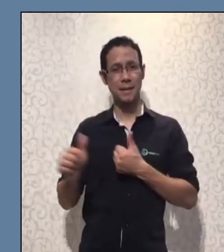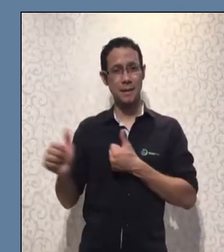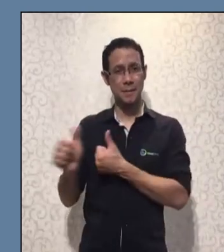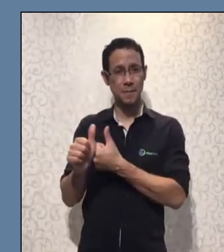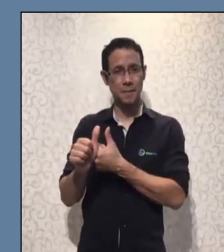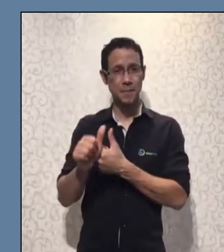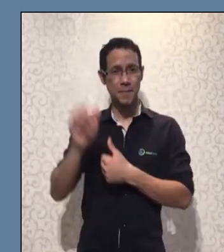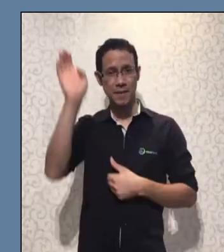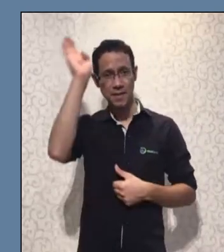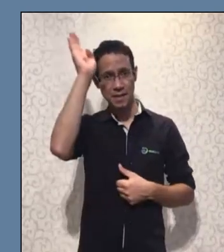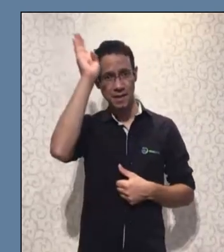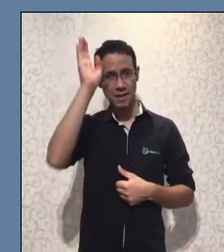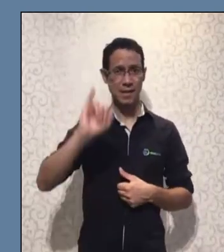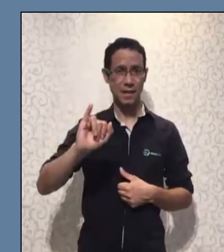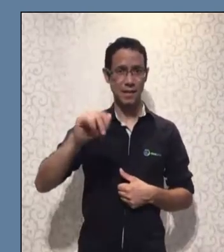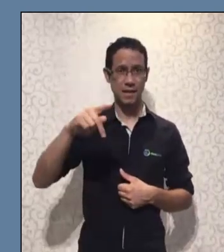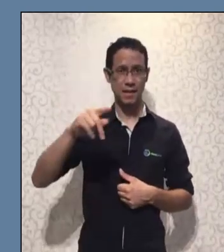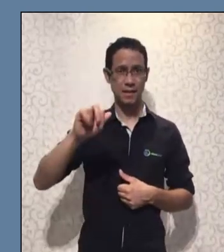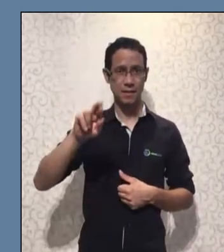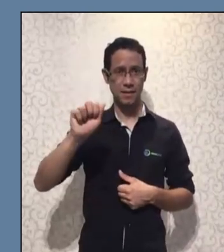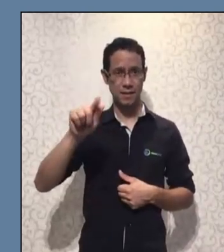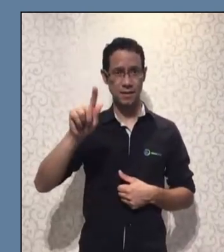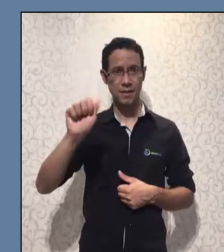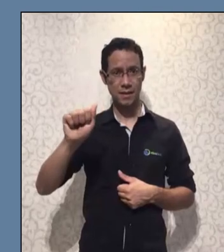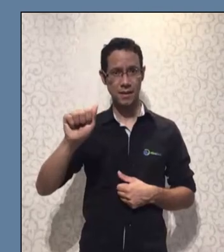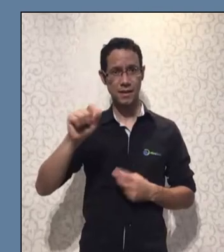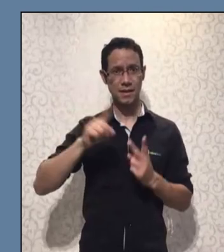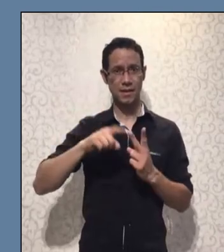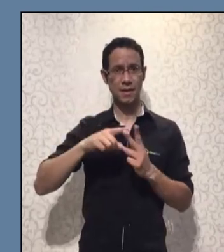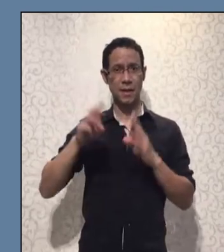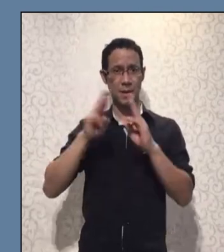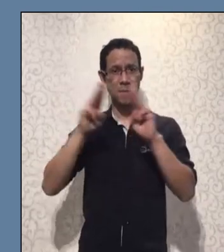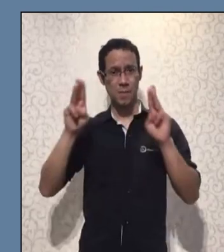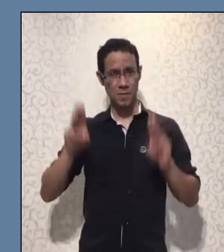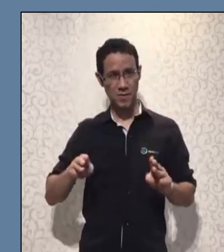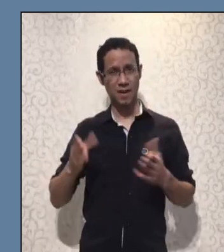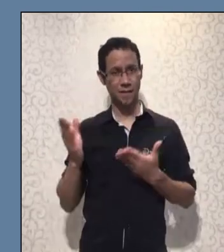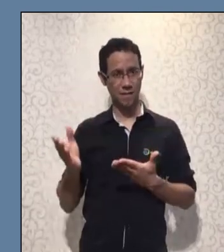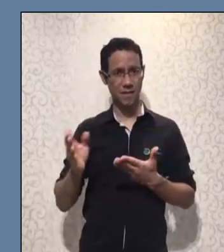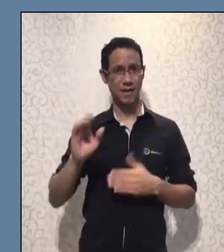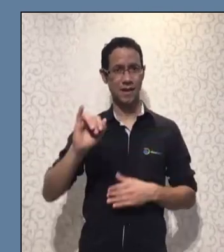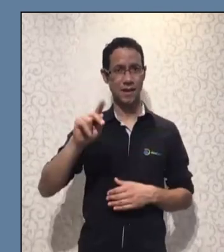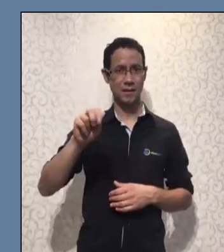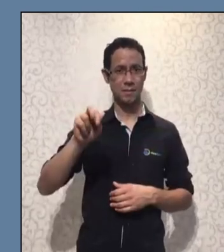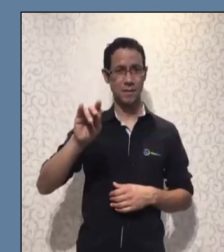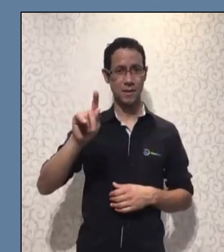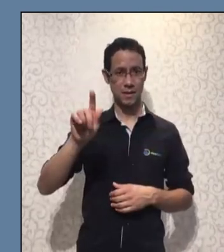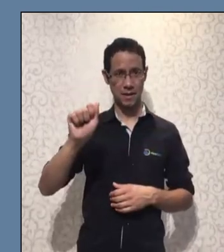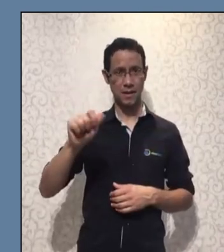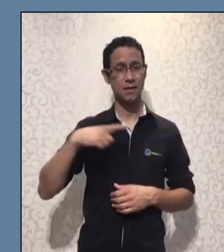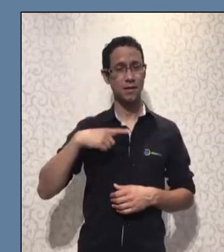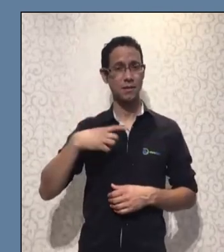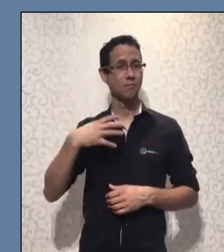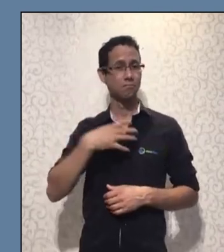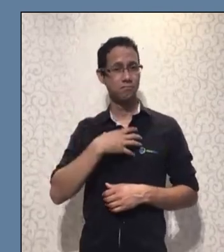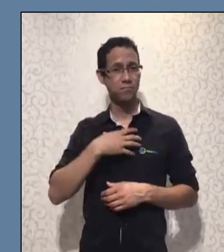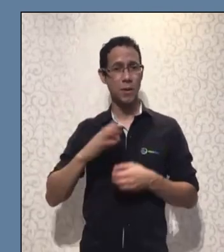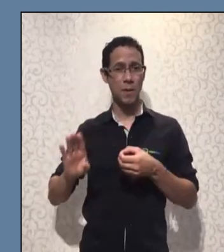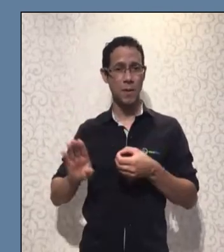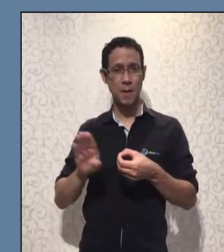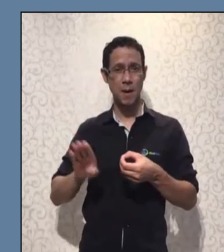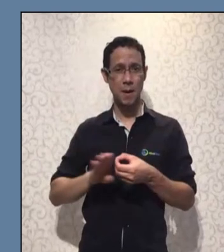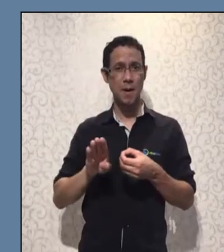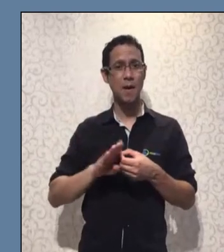e Museu do Ipiranga, e o Ipiranga guarda essa característica de ser um bairro que tem algumas instituições